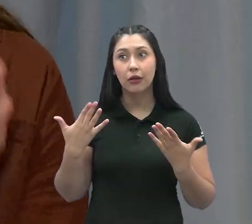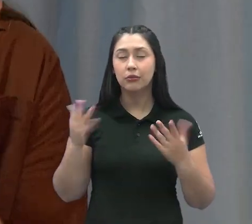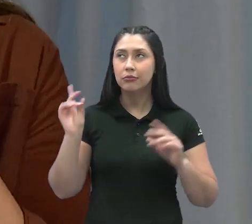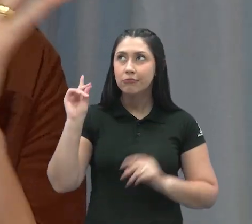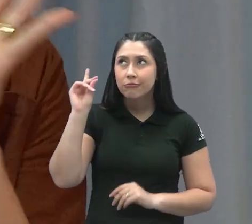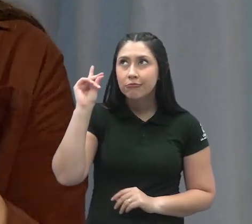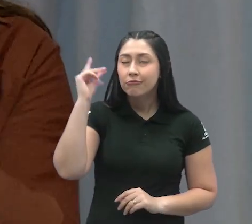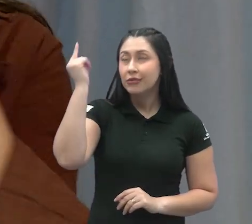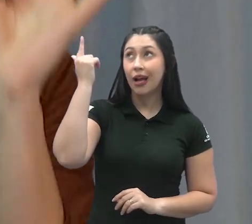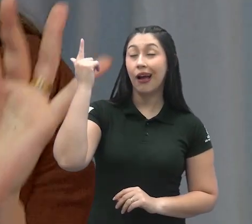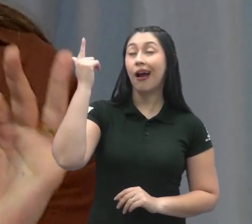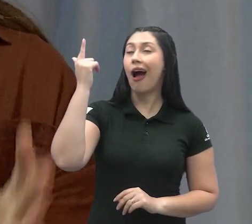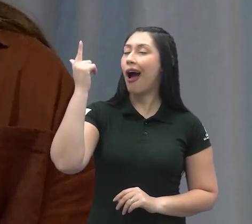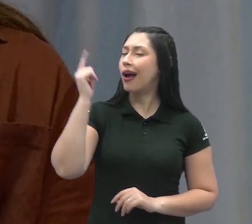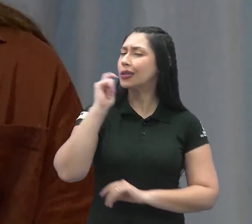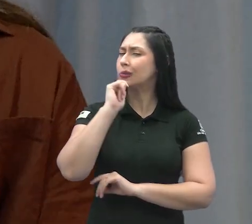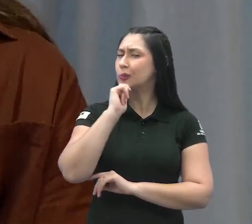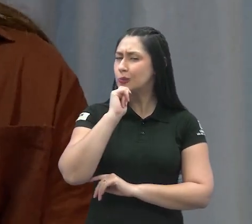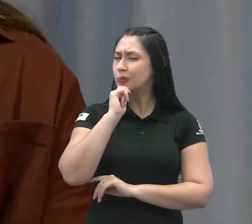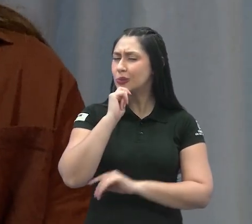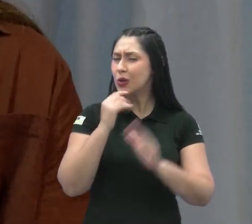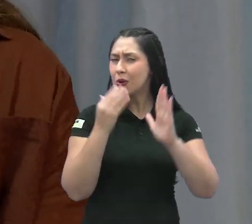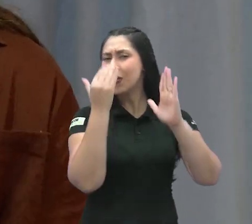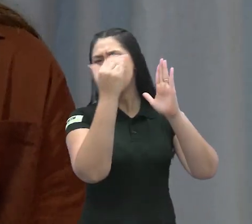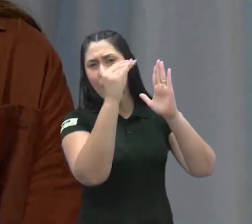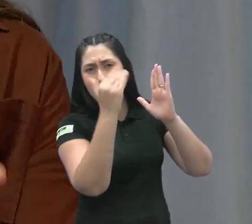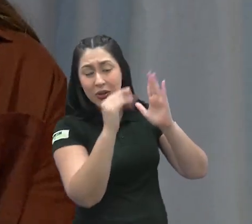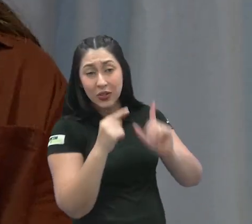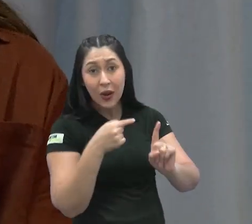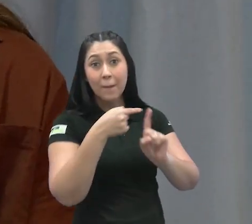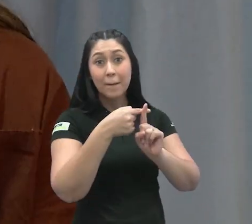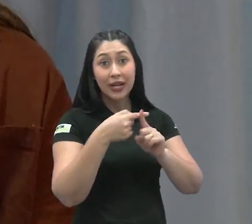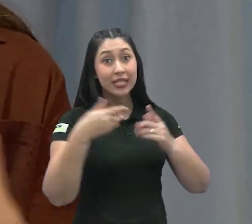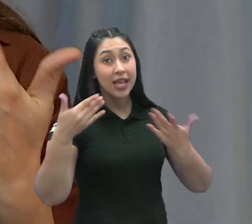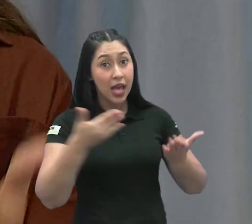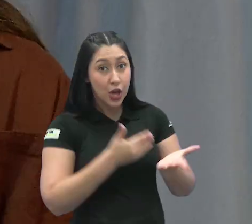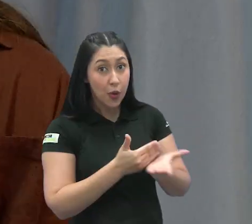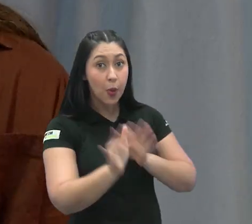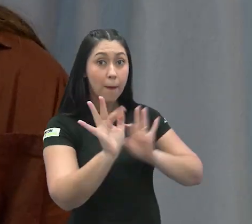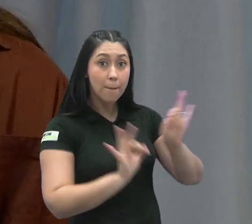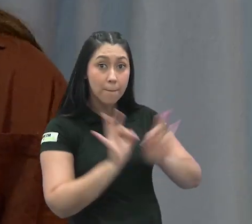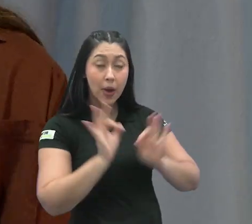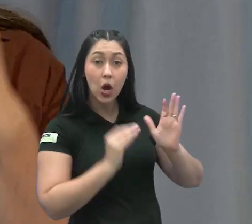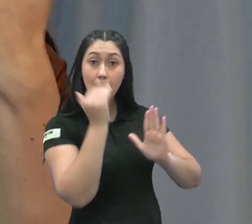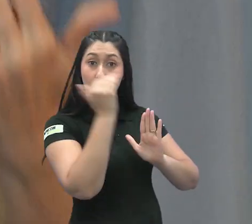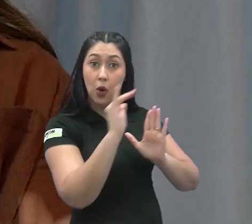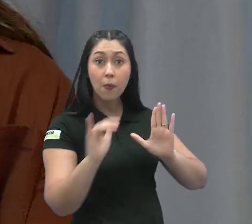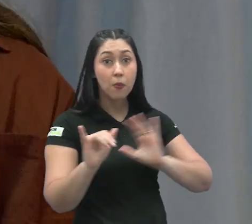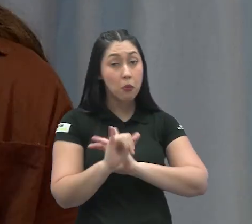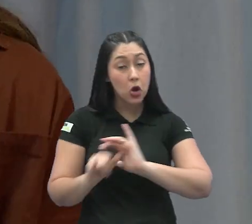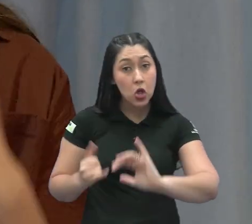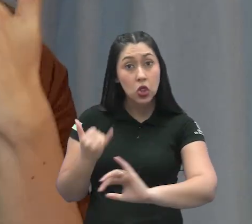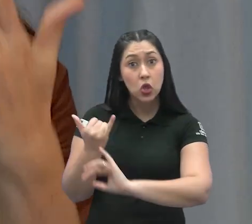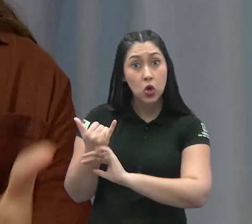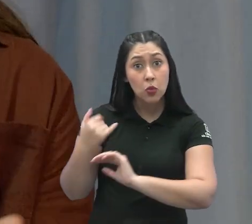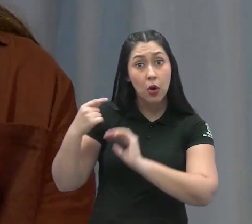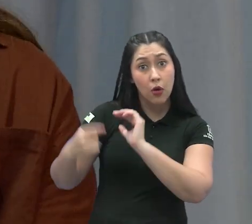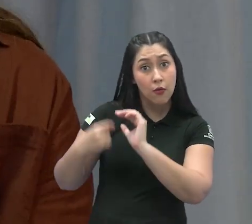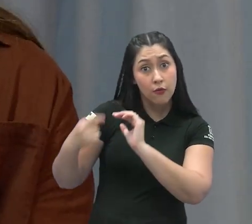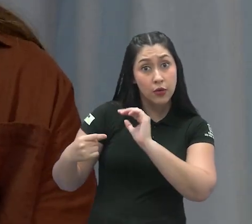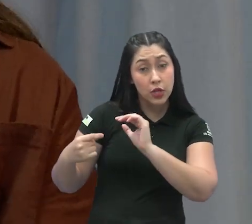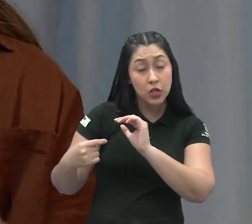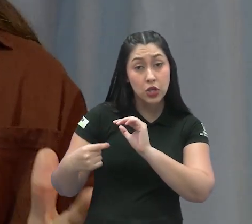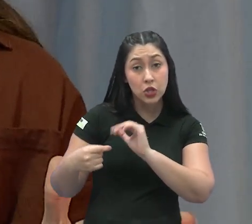aí que acendeu uma luzinha, a gente falou, vamos compartilhar um pouco além. E aí começou a criação de conteúdo para o YouTube, com